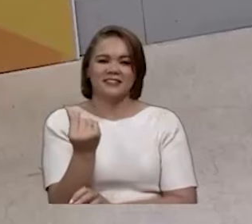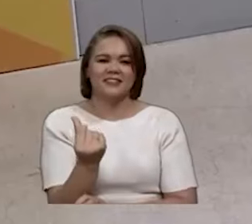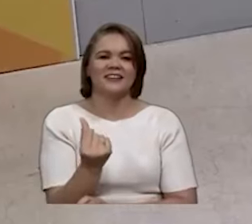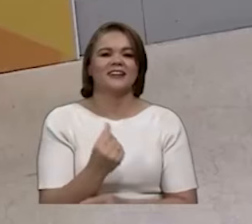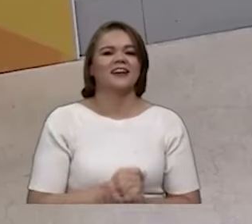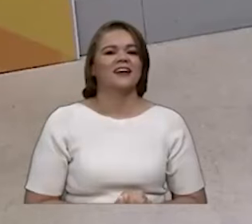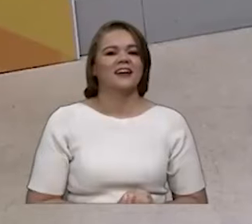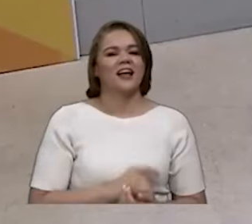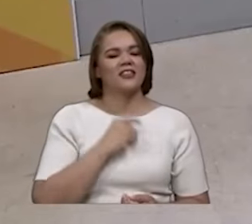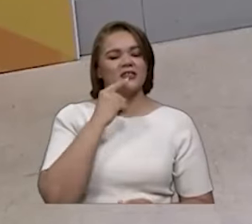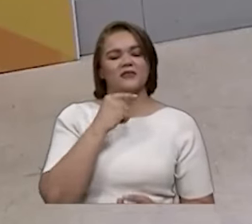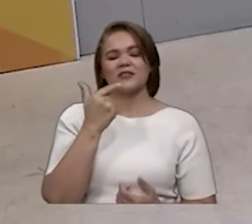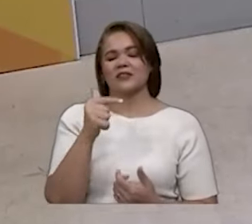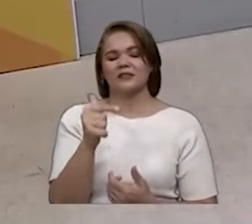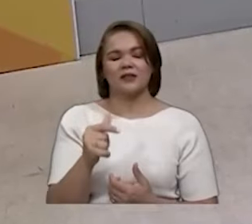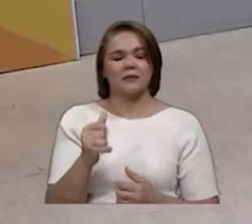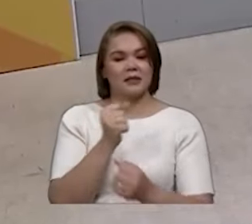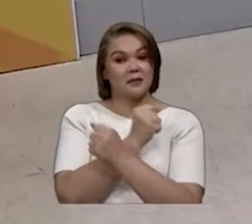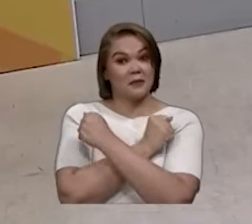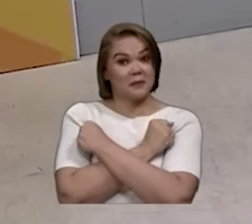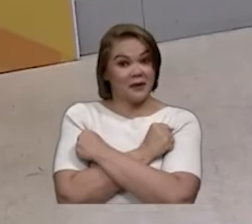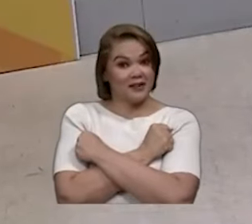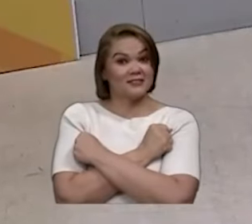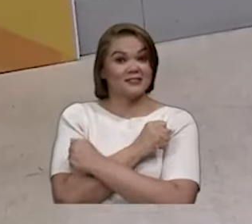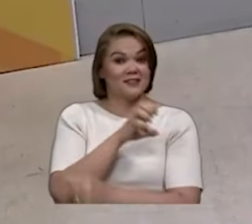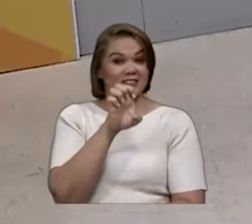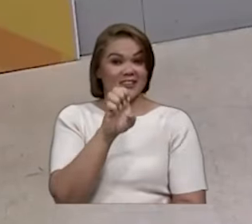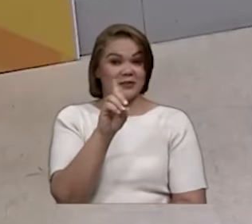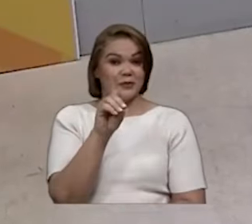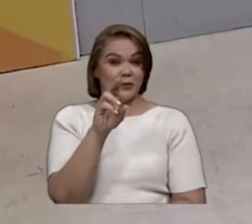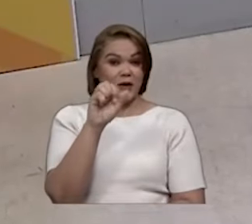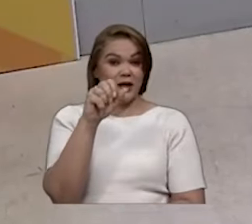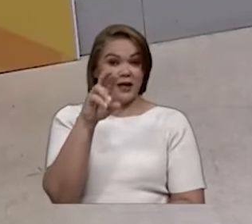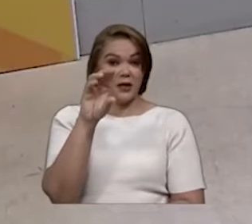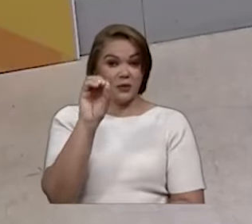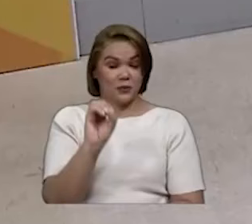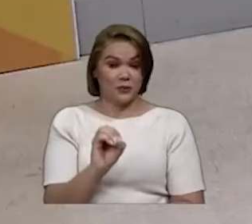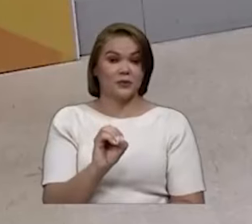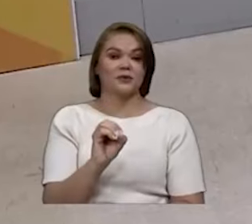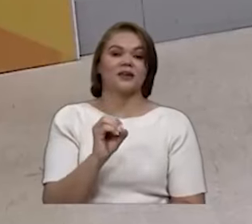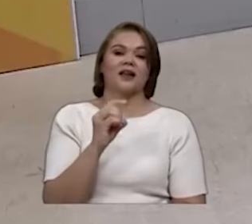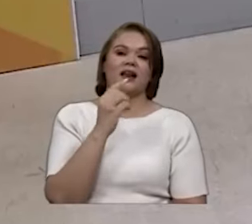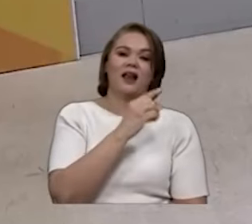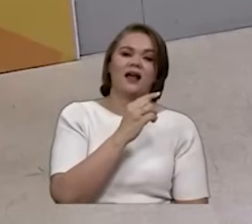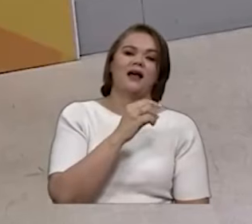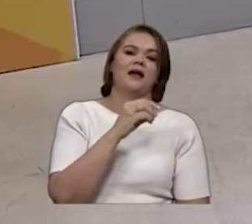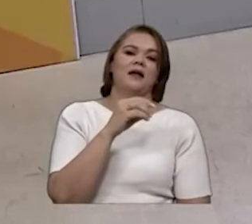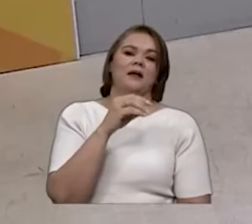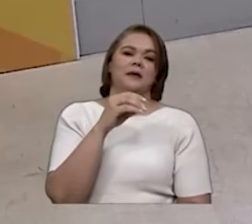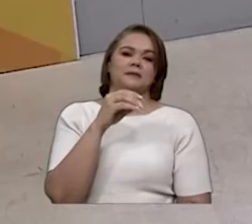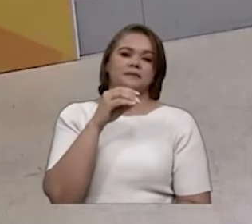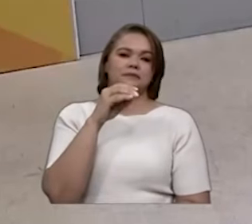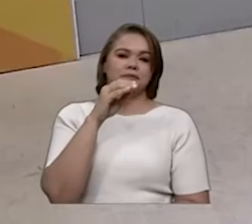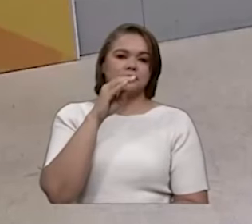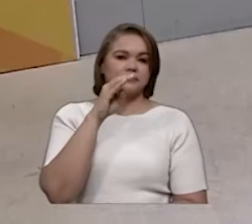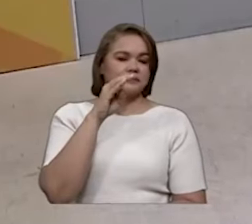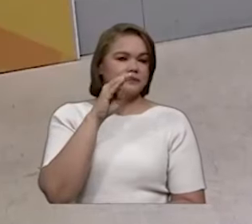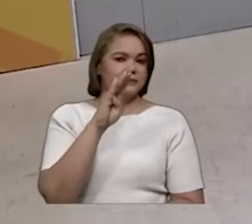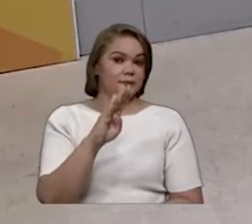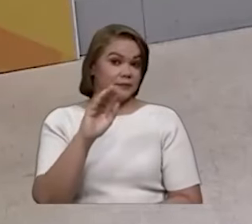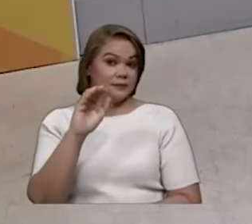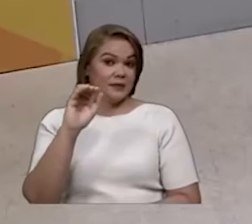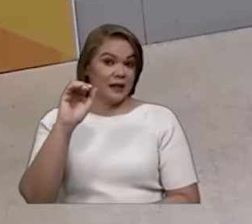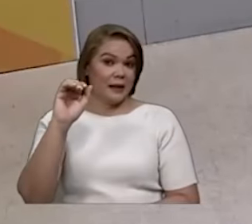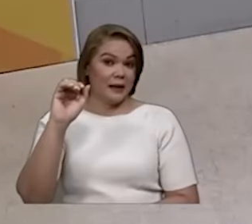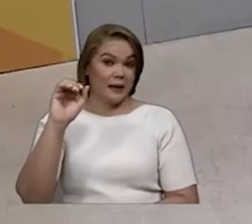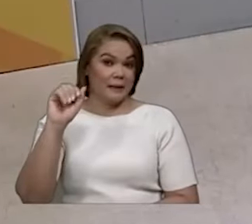dúvidas. Mandar um abraço aí para Eduardo do Bairro América, motorista de aplicativo. Parabéns aí para todos